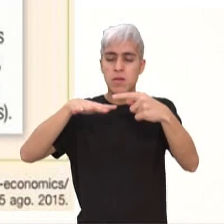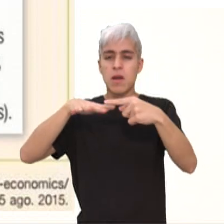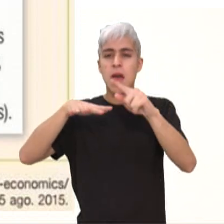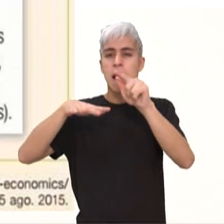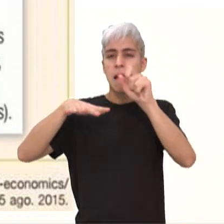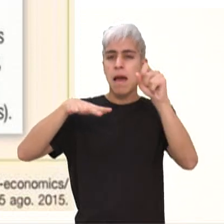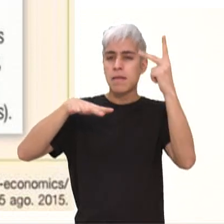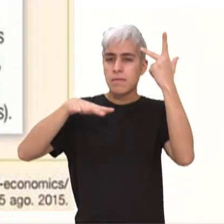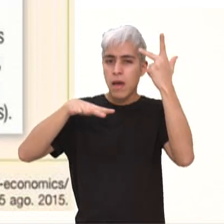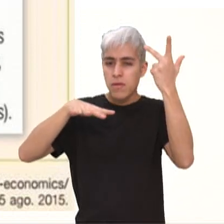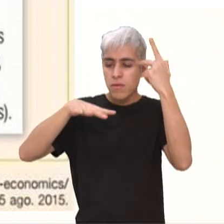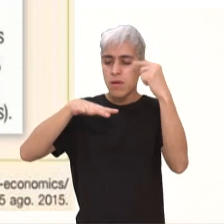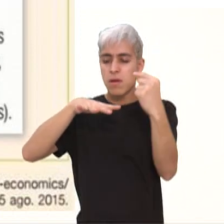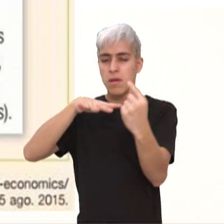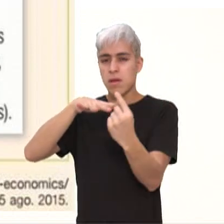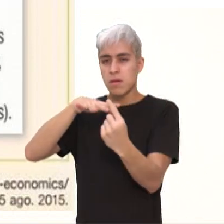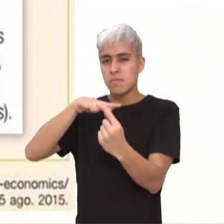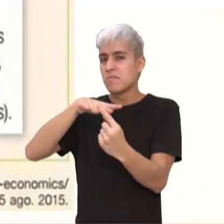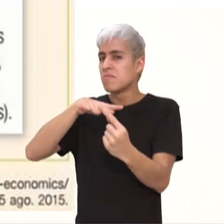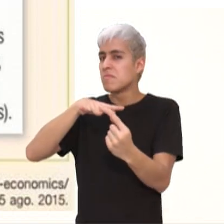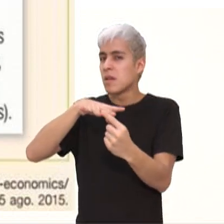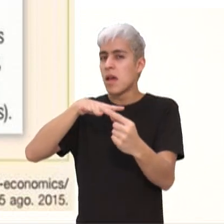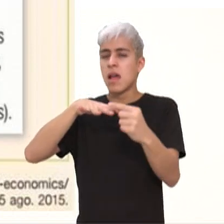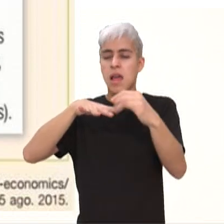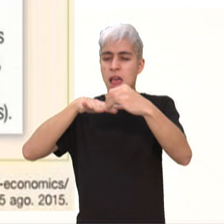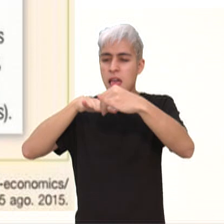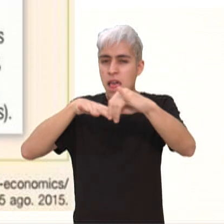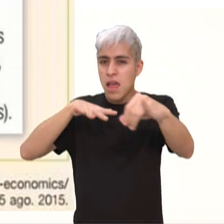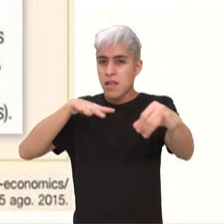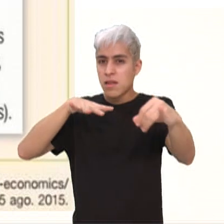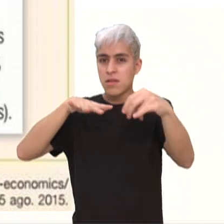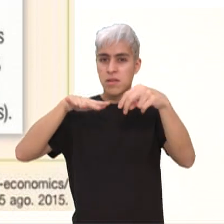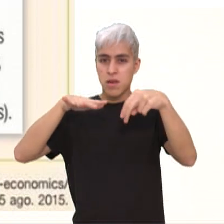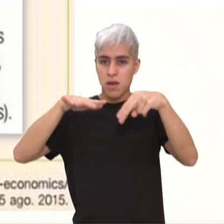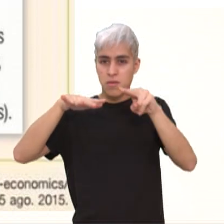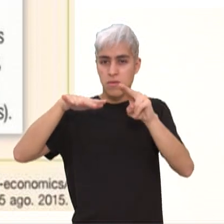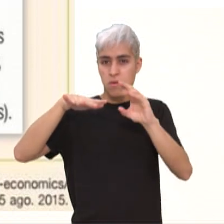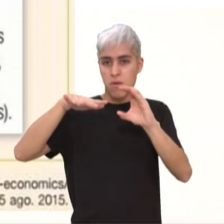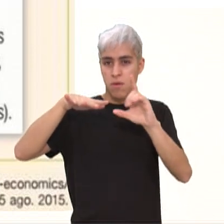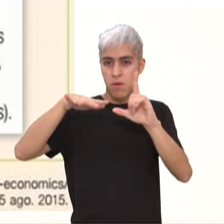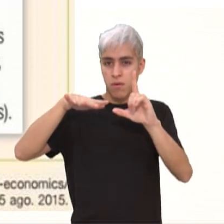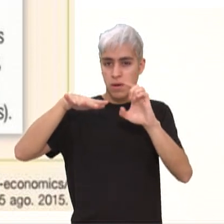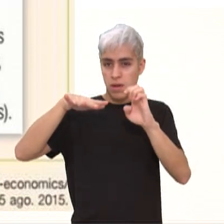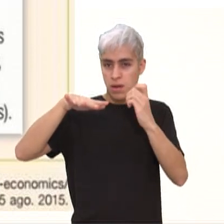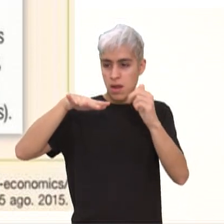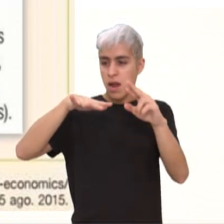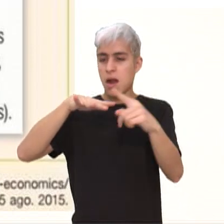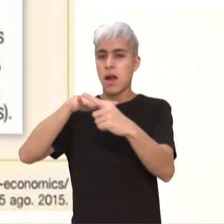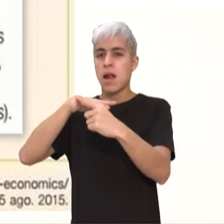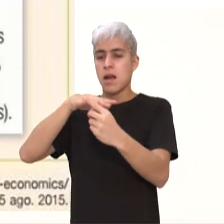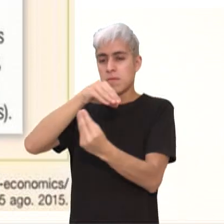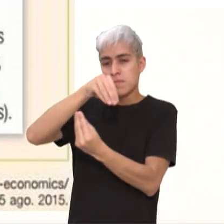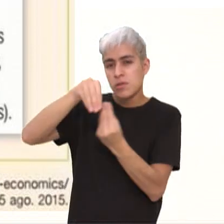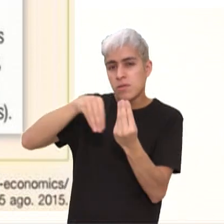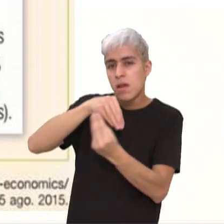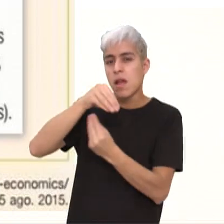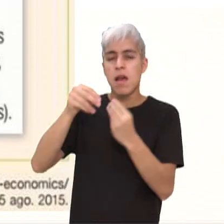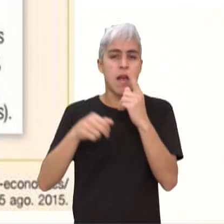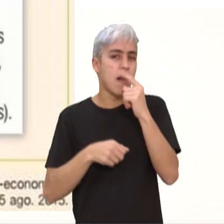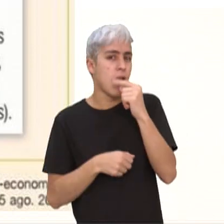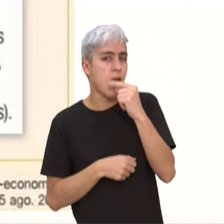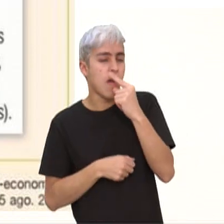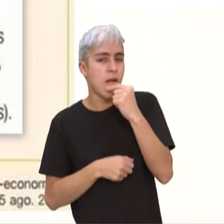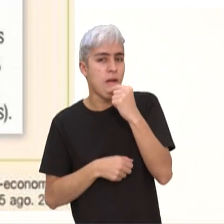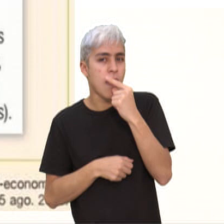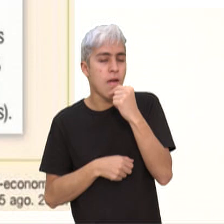natural, a energia nuclear, a hidroelétrica, né? Você já viu, você já